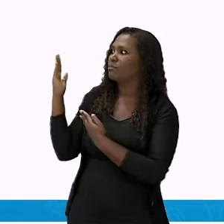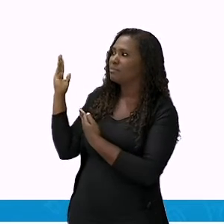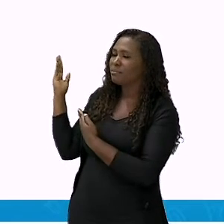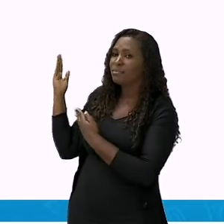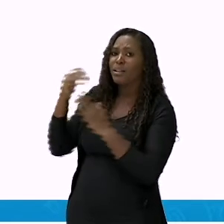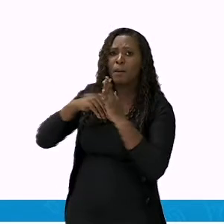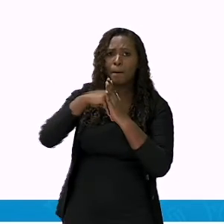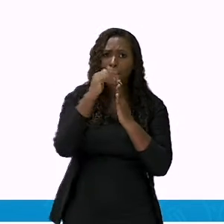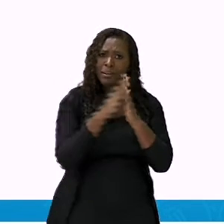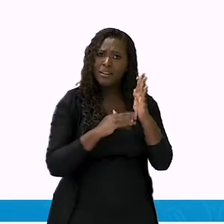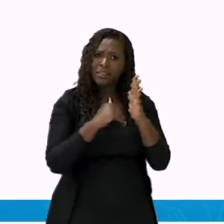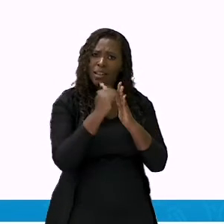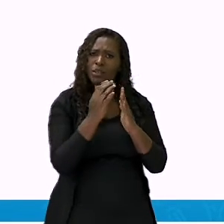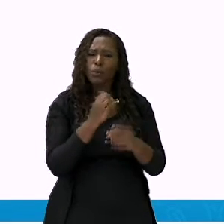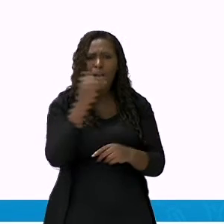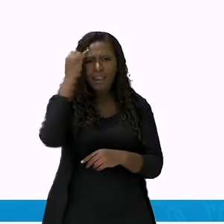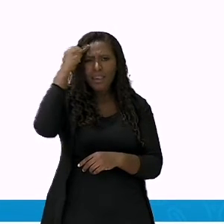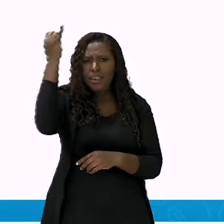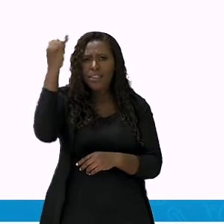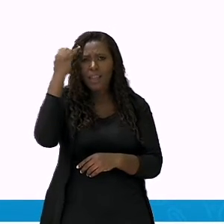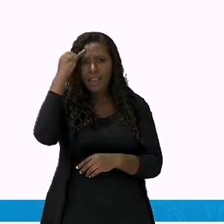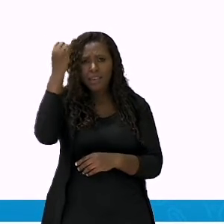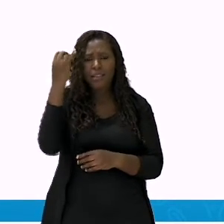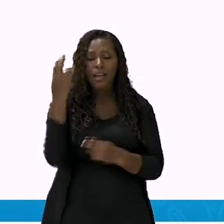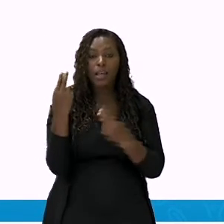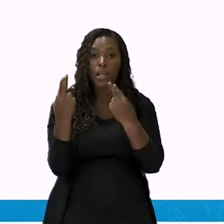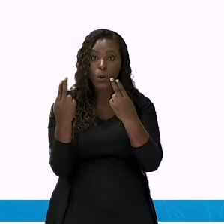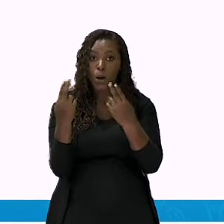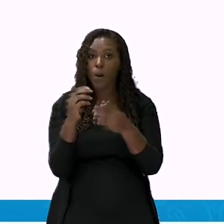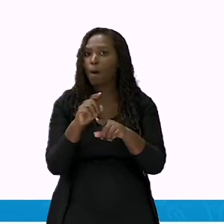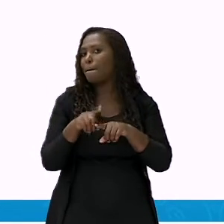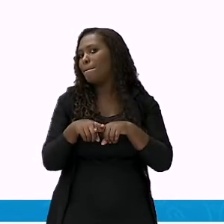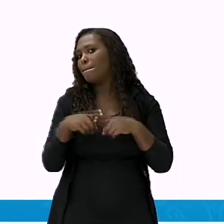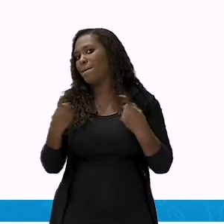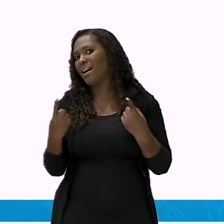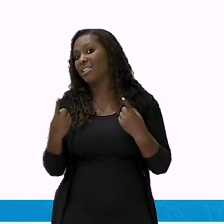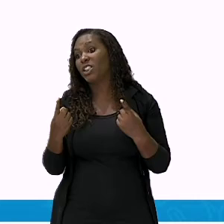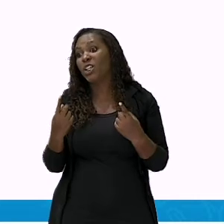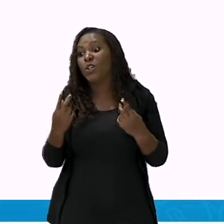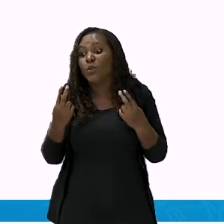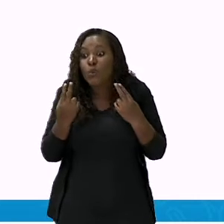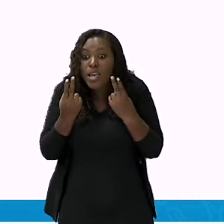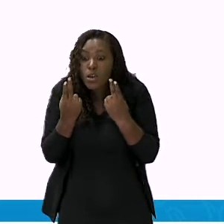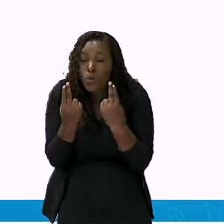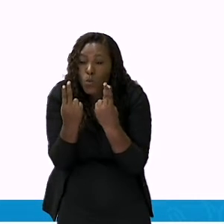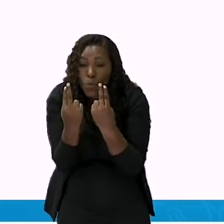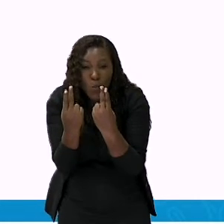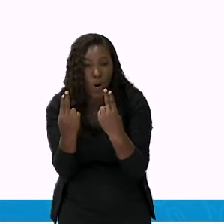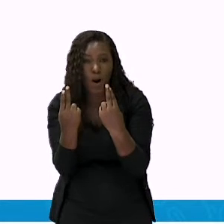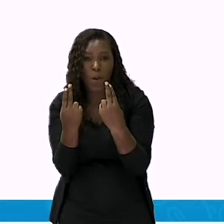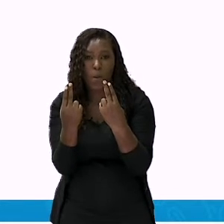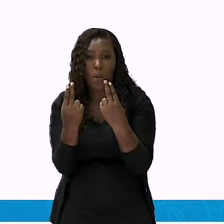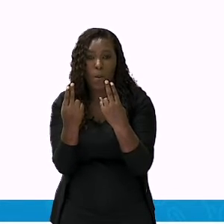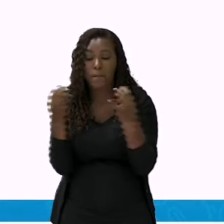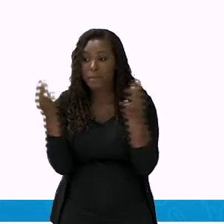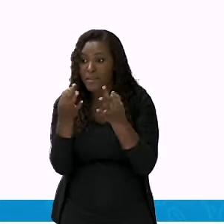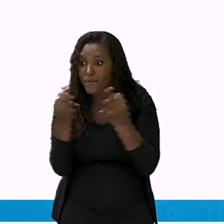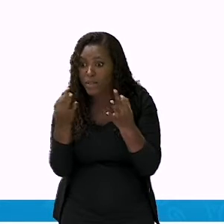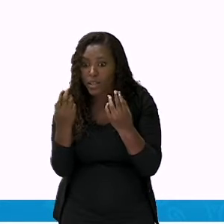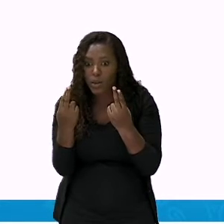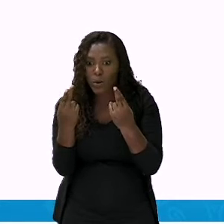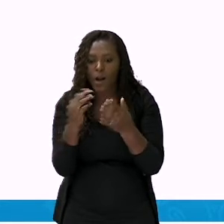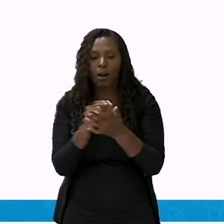essa mesma ideia, mesmíssima ideia, só que nenhum é igual ao outro. São diferentes nas